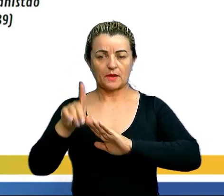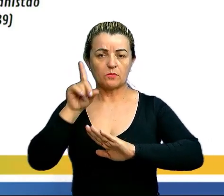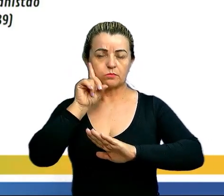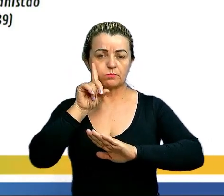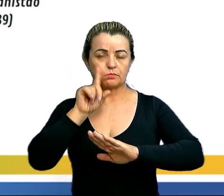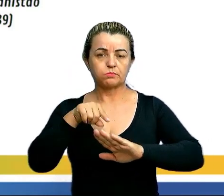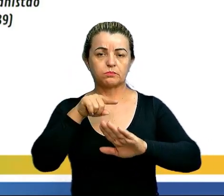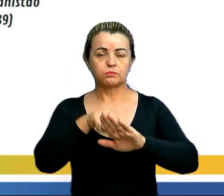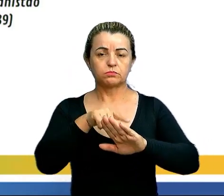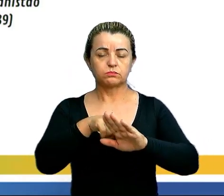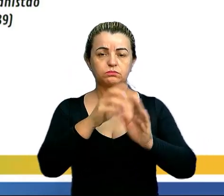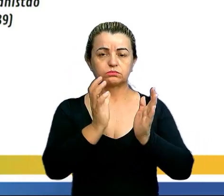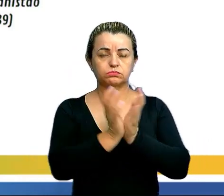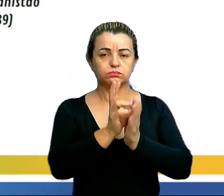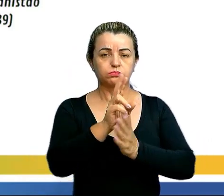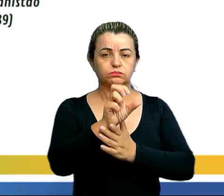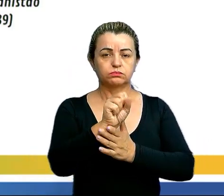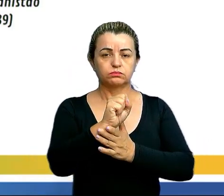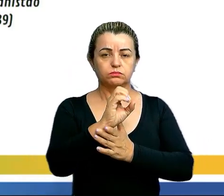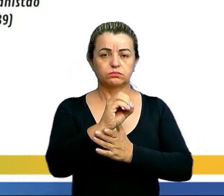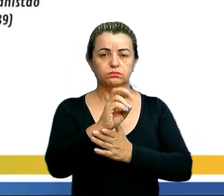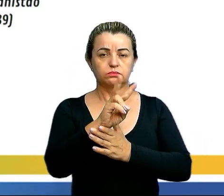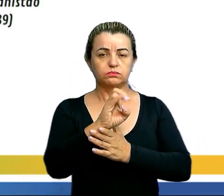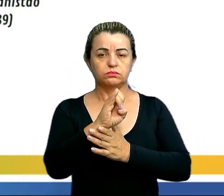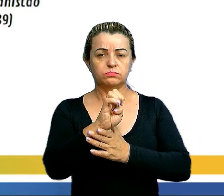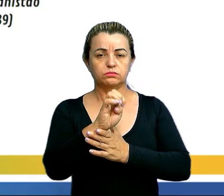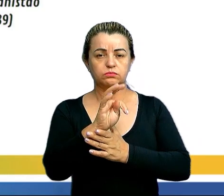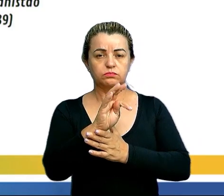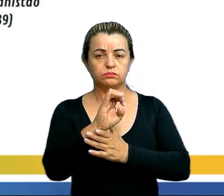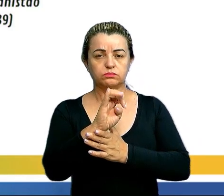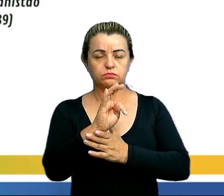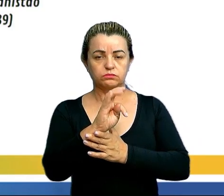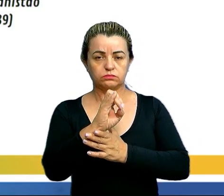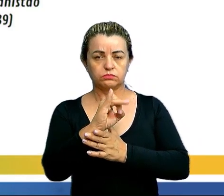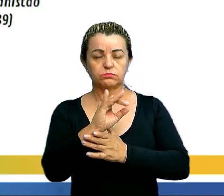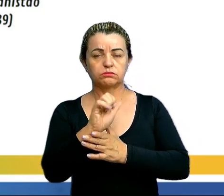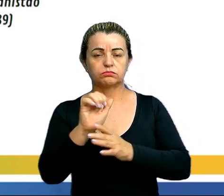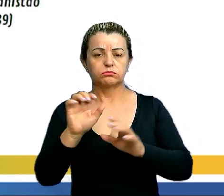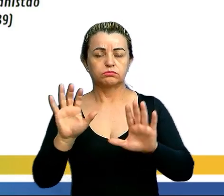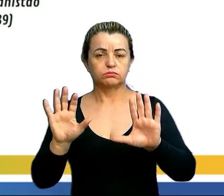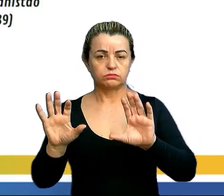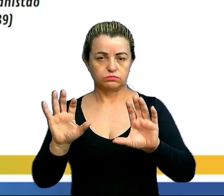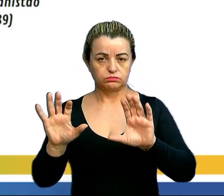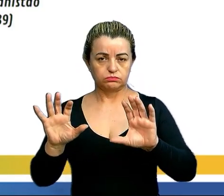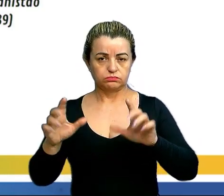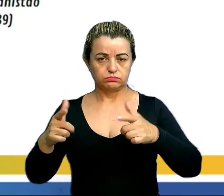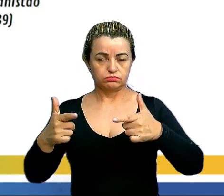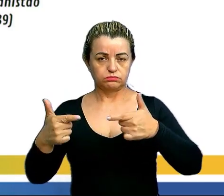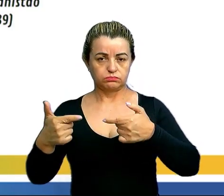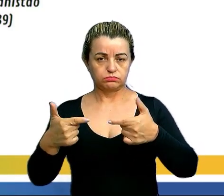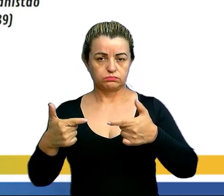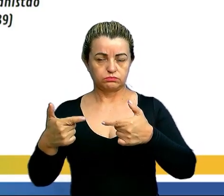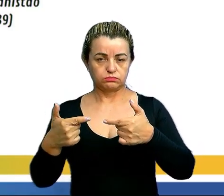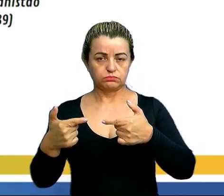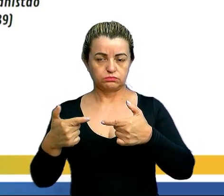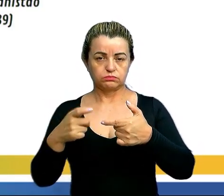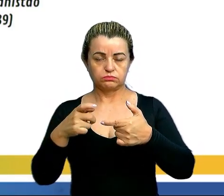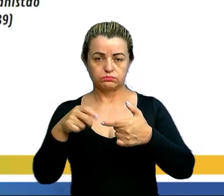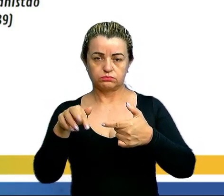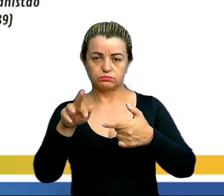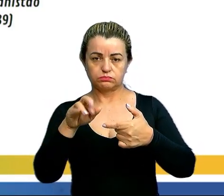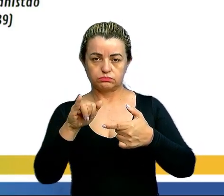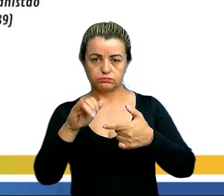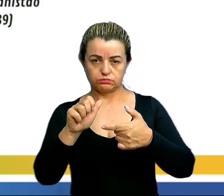capitalista, e a União Soviética, representando o bloco socialista. Né? Essa situação ela se formula após